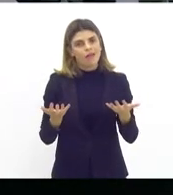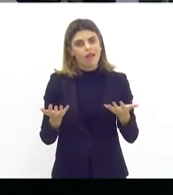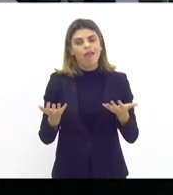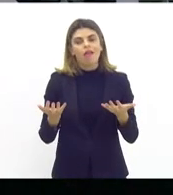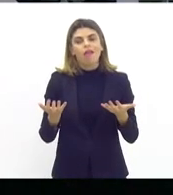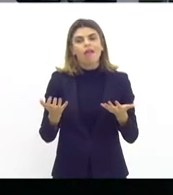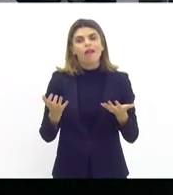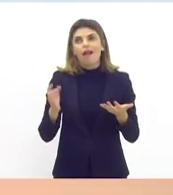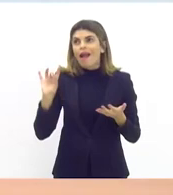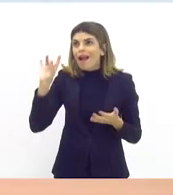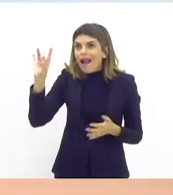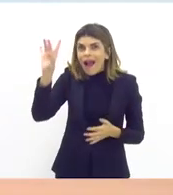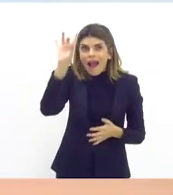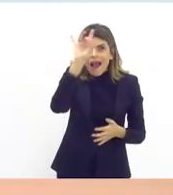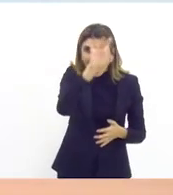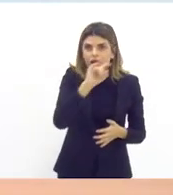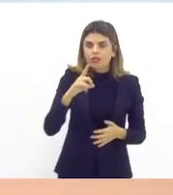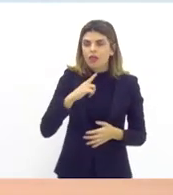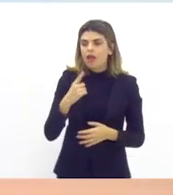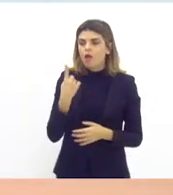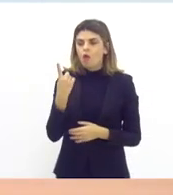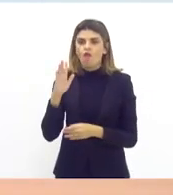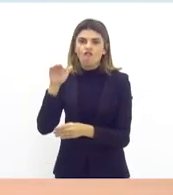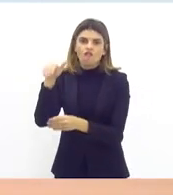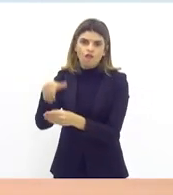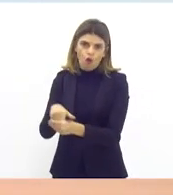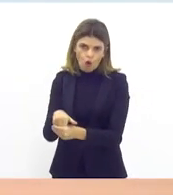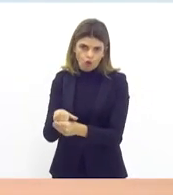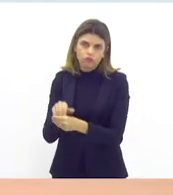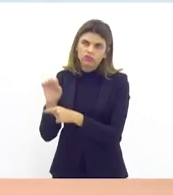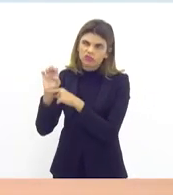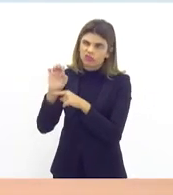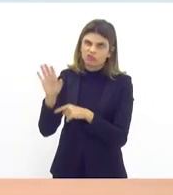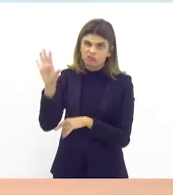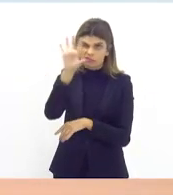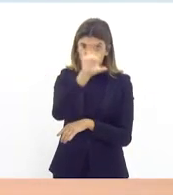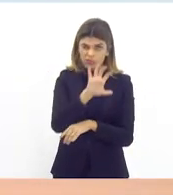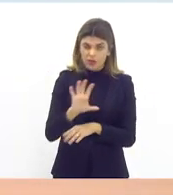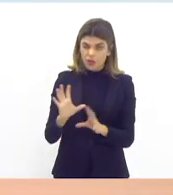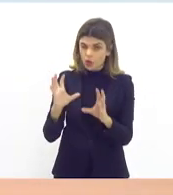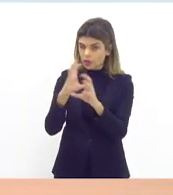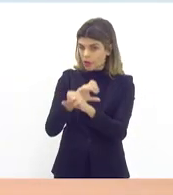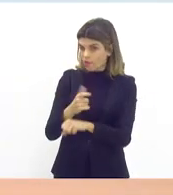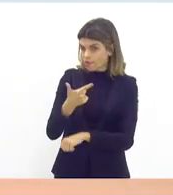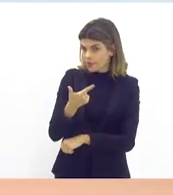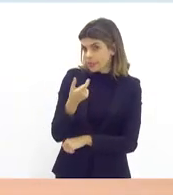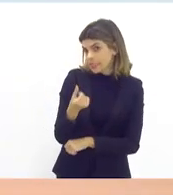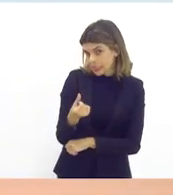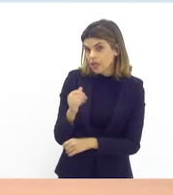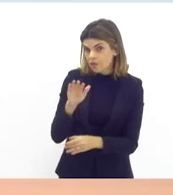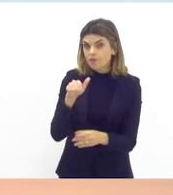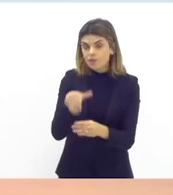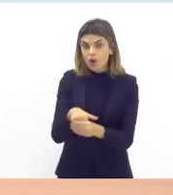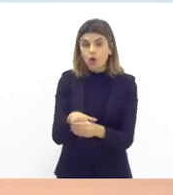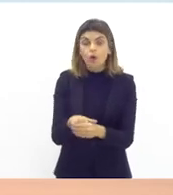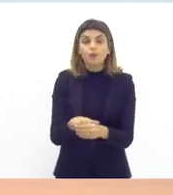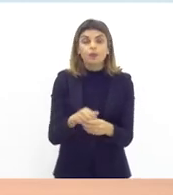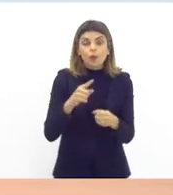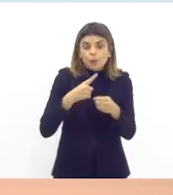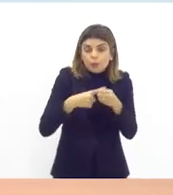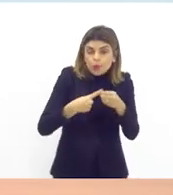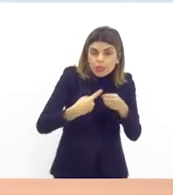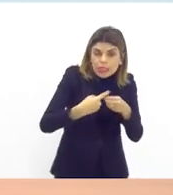em que cada estado tenha um voto. Então, os estados teriam 26 votos, na verdade. Os municípios,